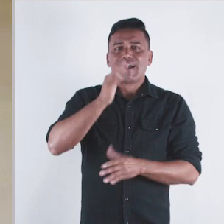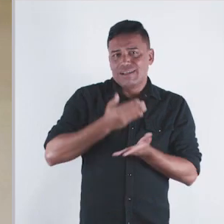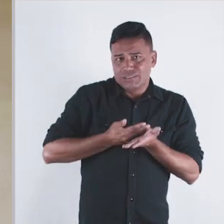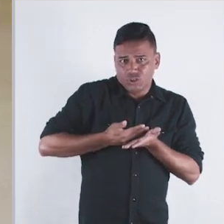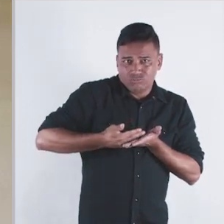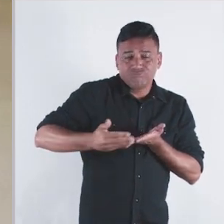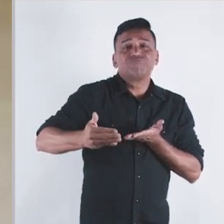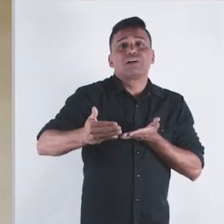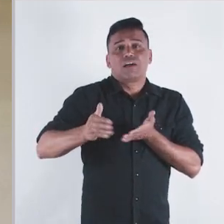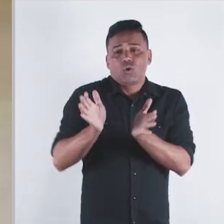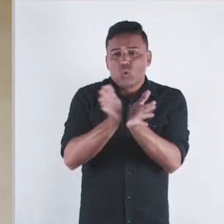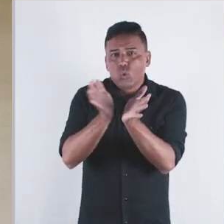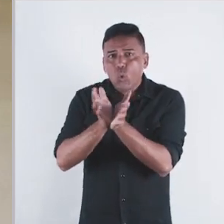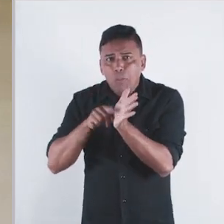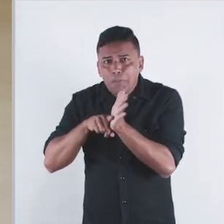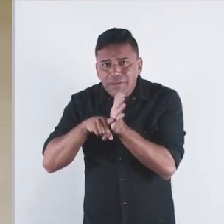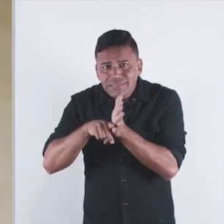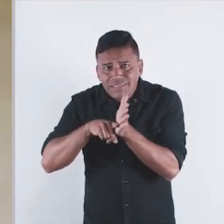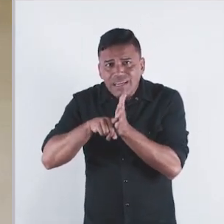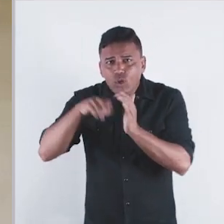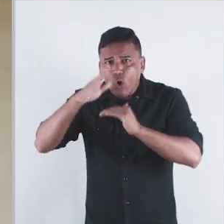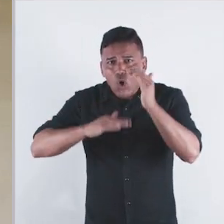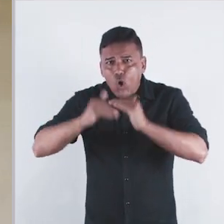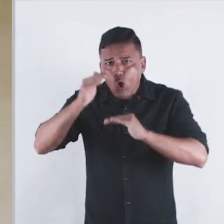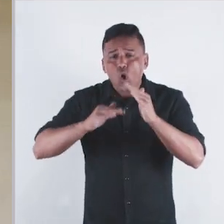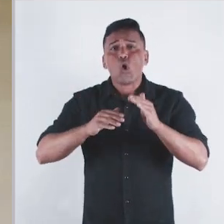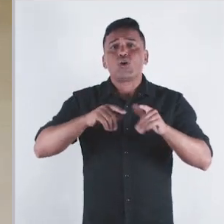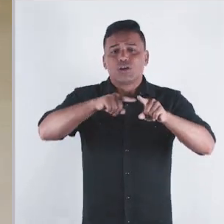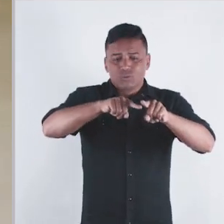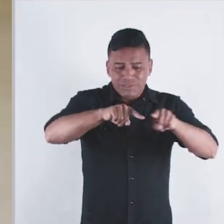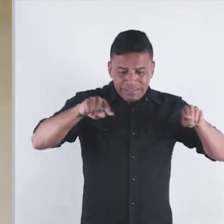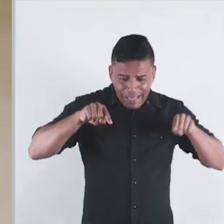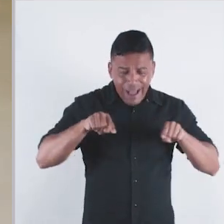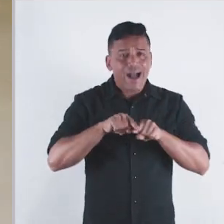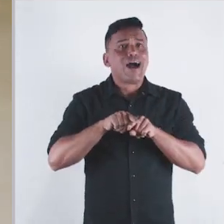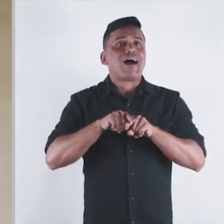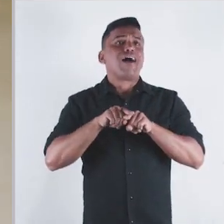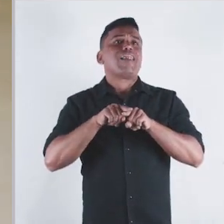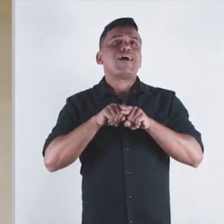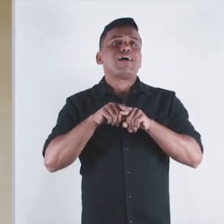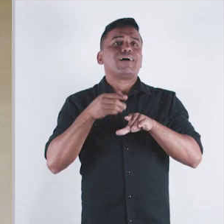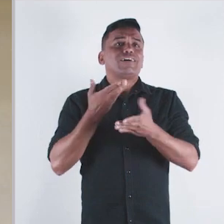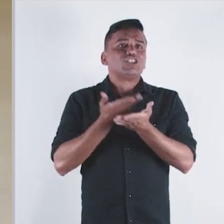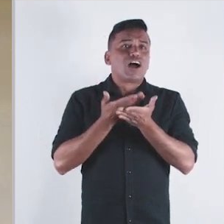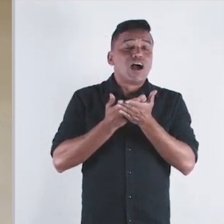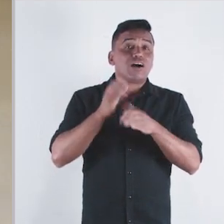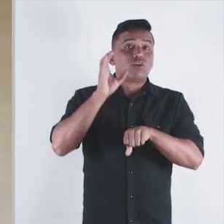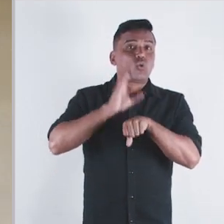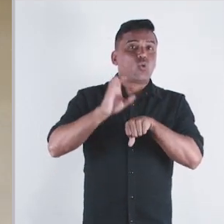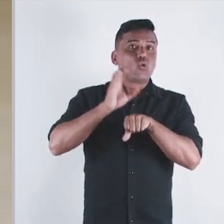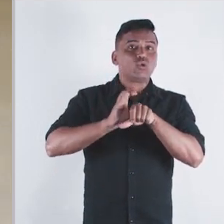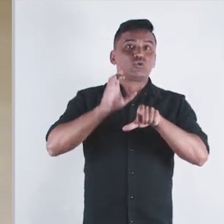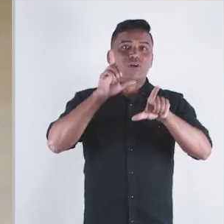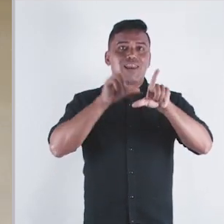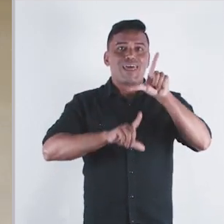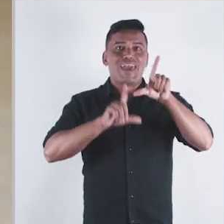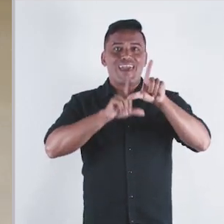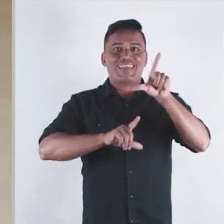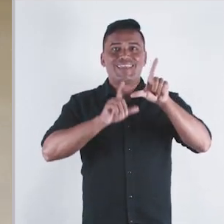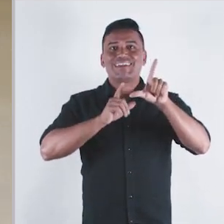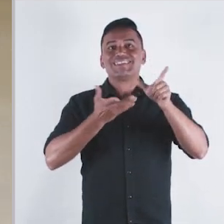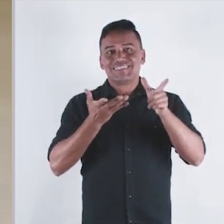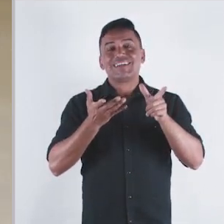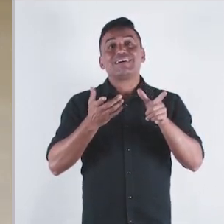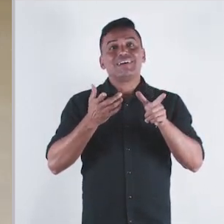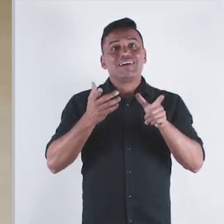de alguns pesquisadores que estão levando para a sala de aula dos cursos de letras, por exemplo, né? Cursos sobre